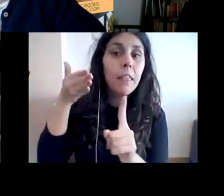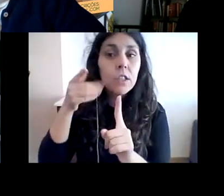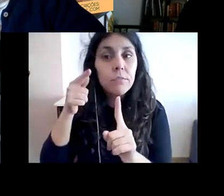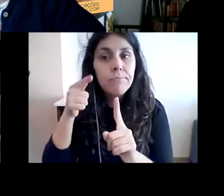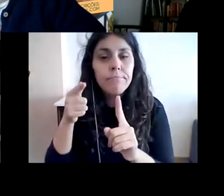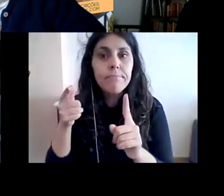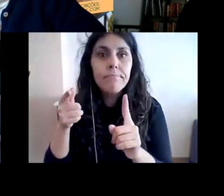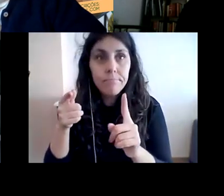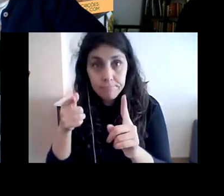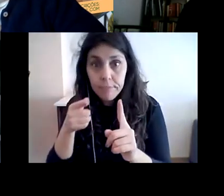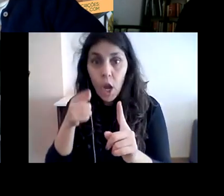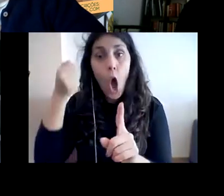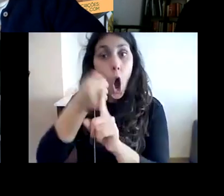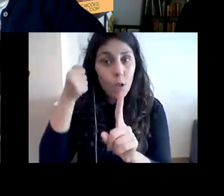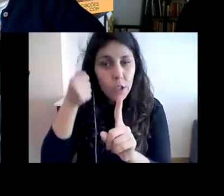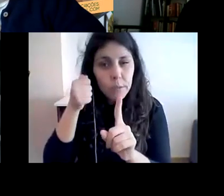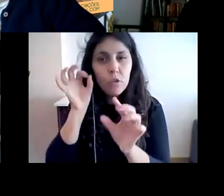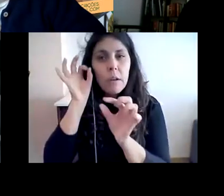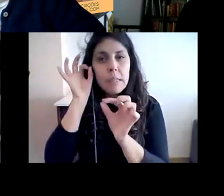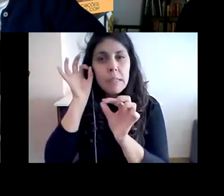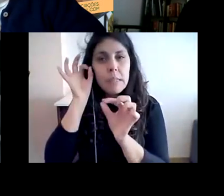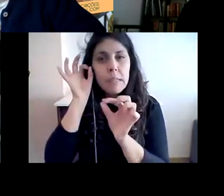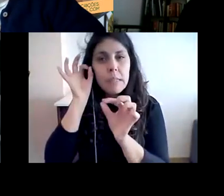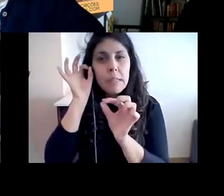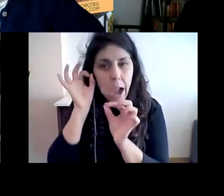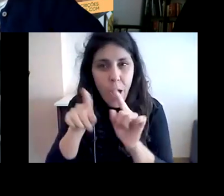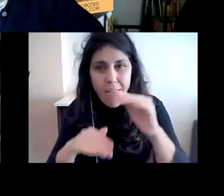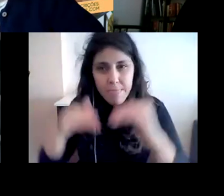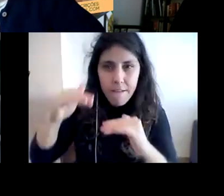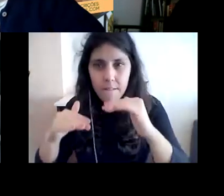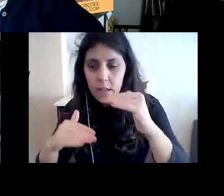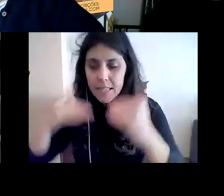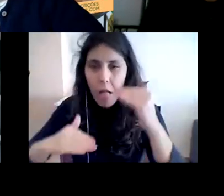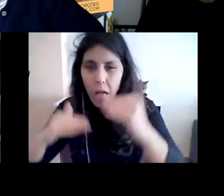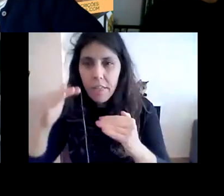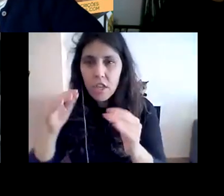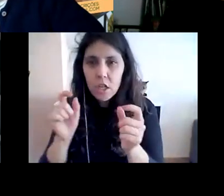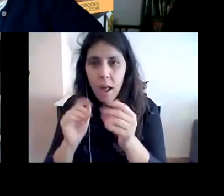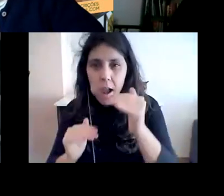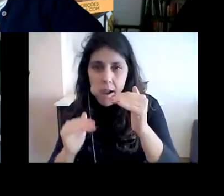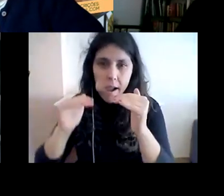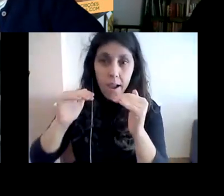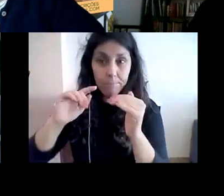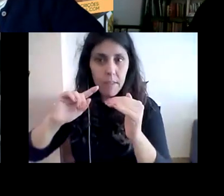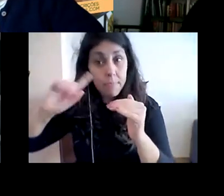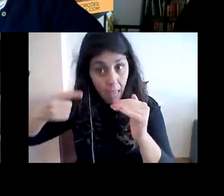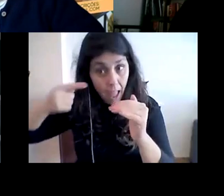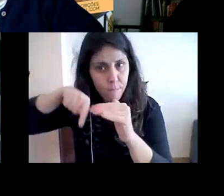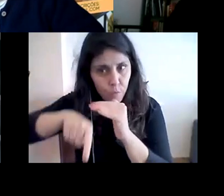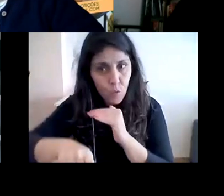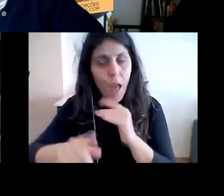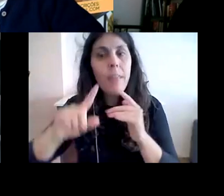objetivos que desafiam as desigualdades, no meu entendimento, eles têm é que ser aprofundados, têm é que